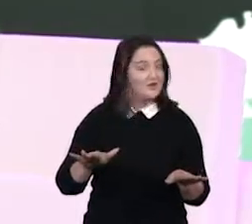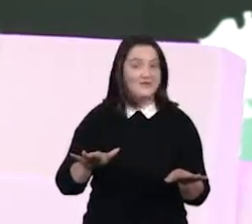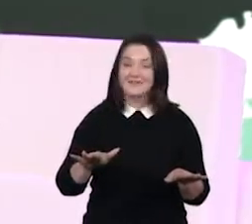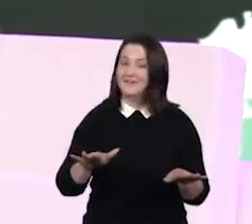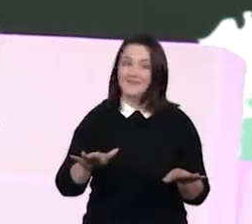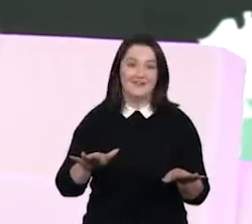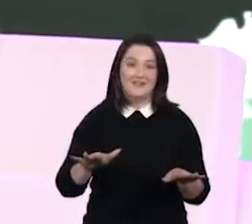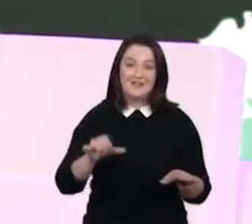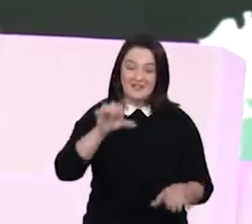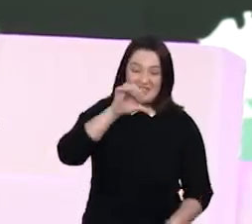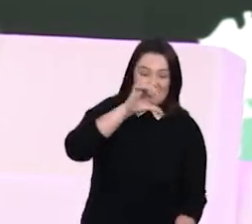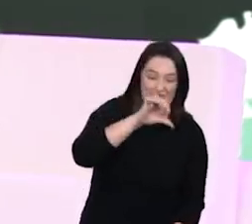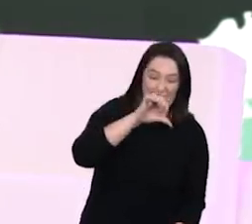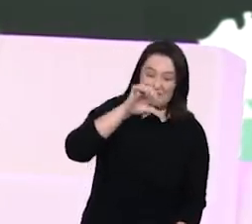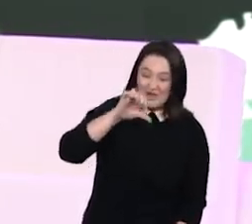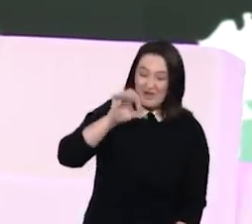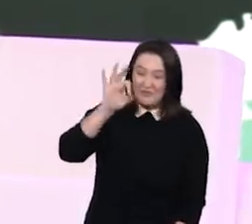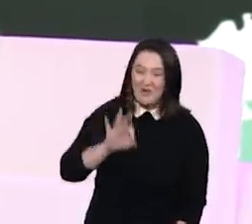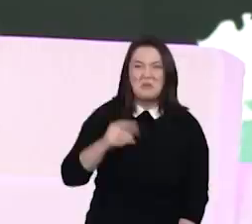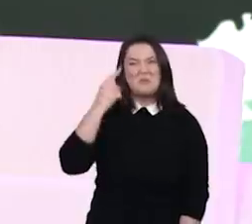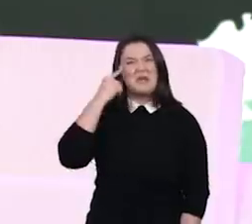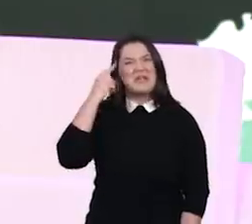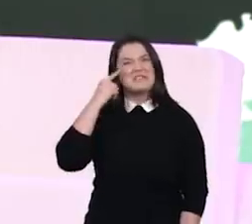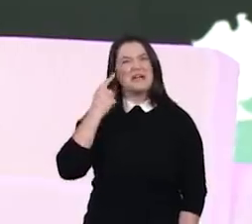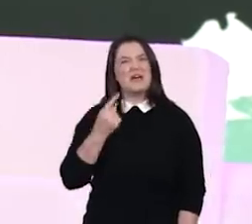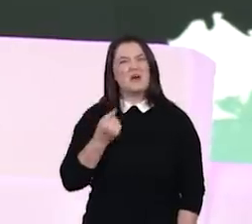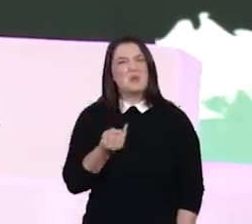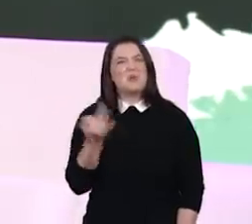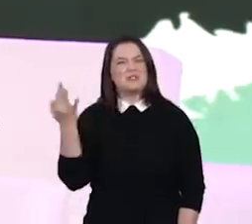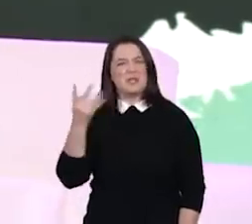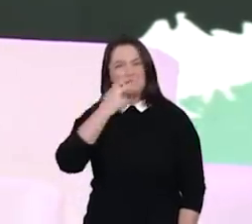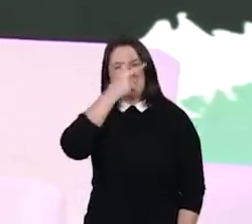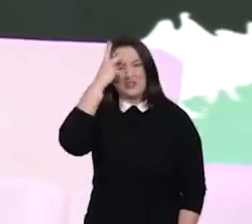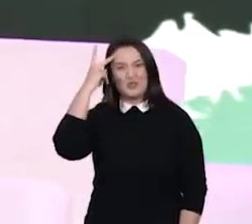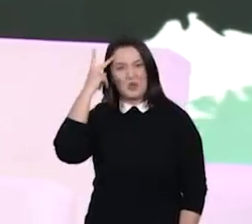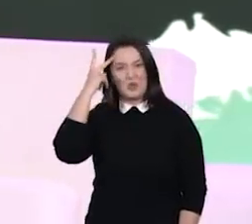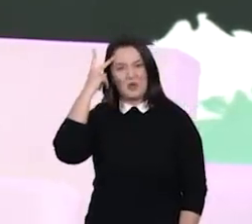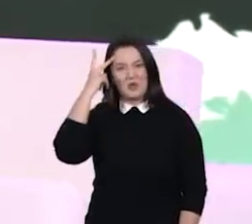ok. A nossa população é muito grande.